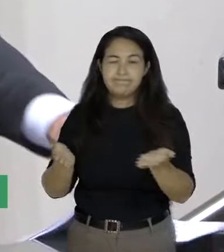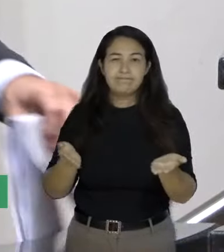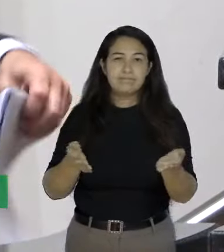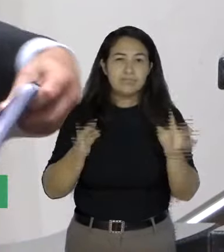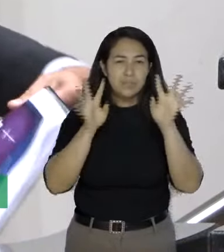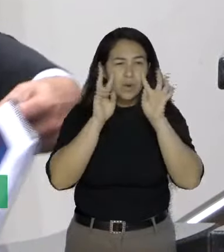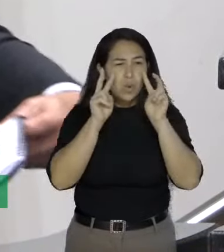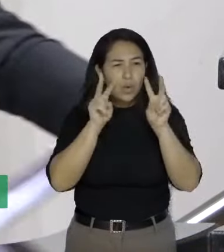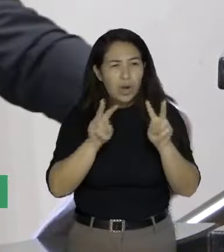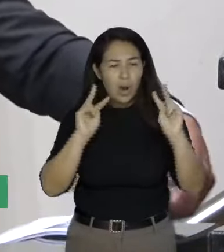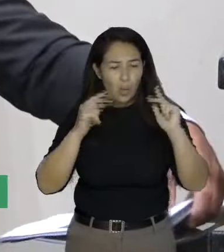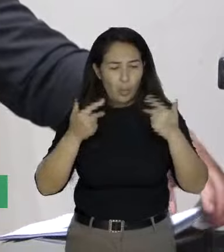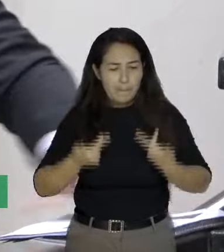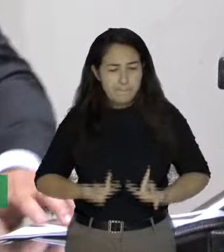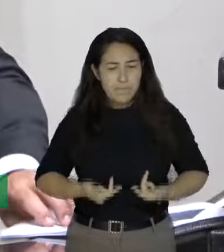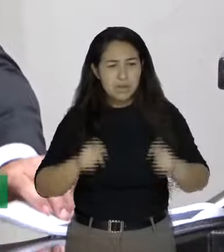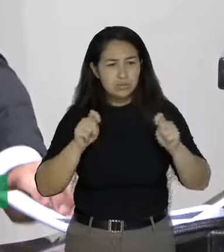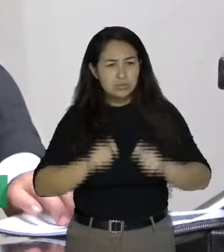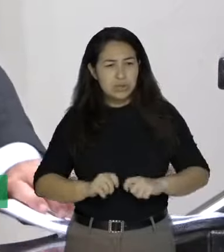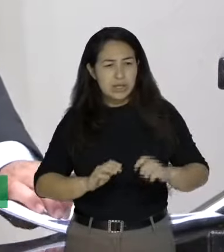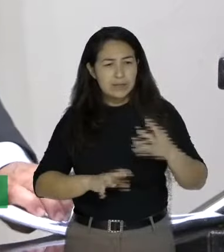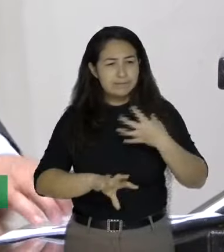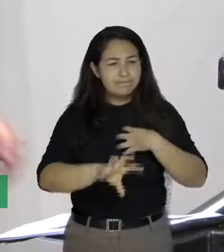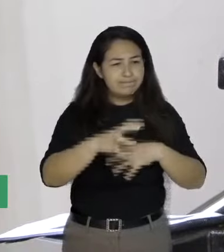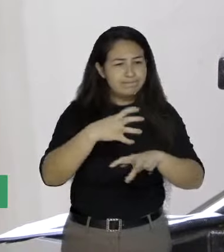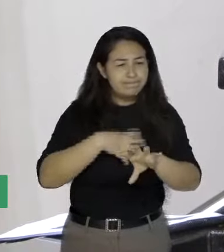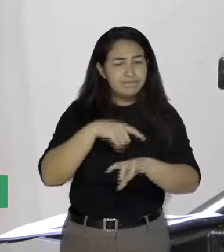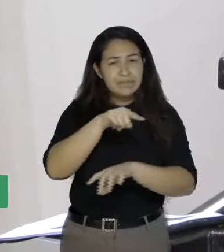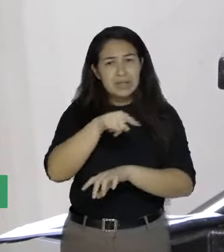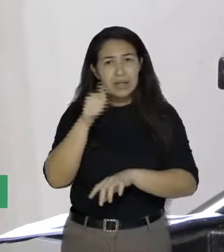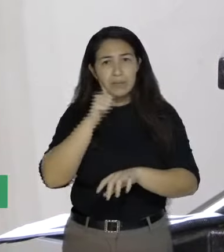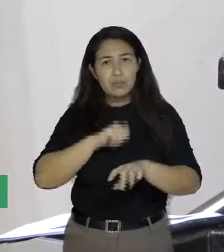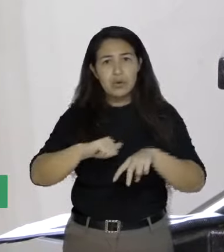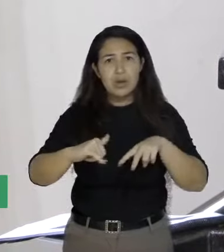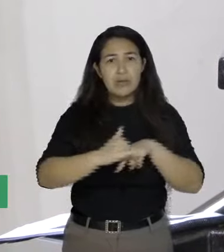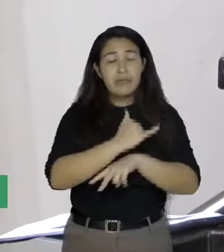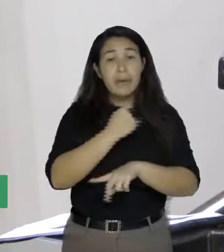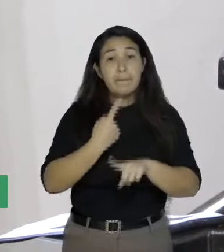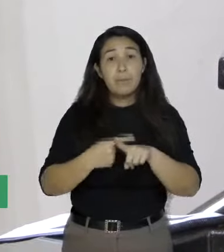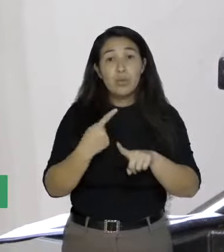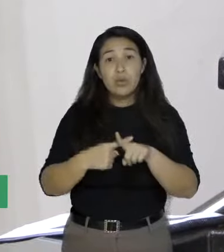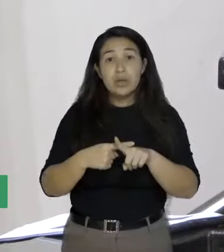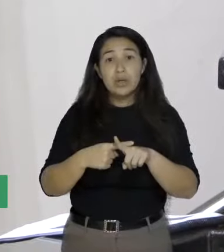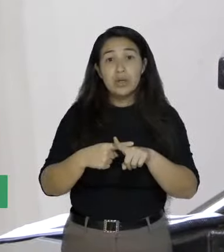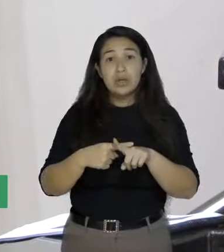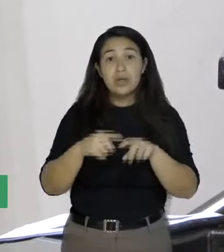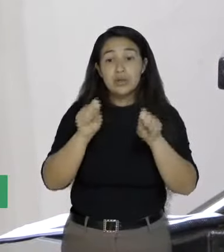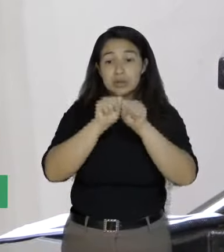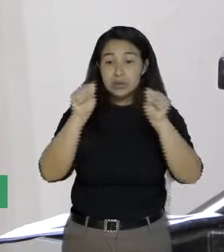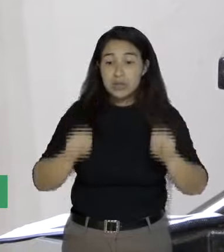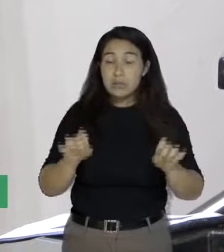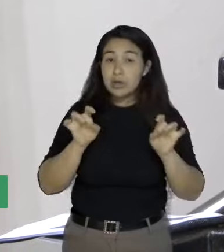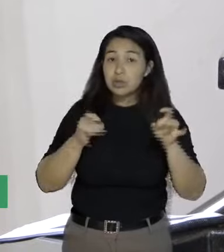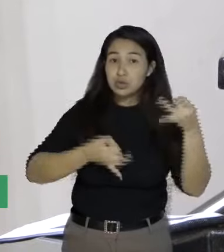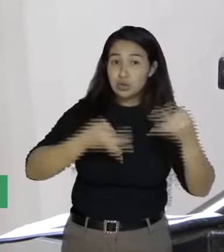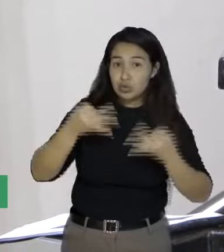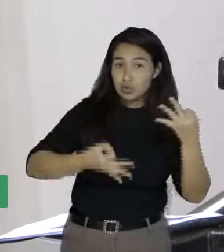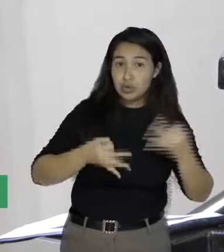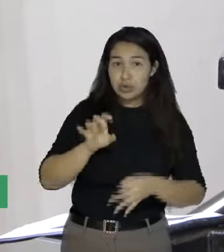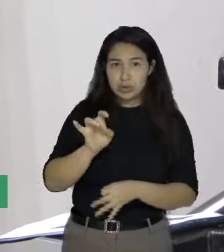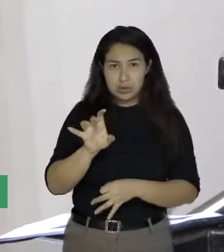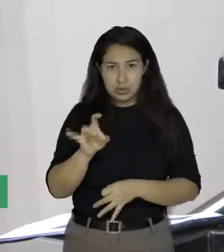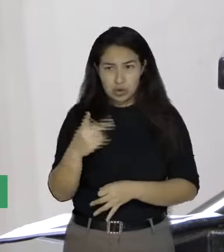olhar mais humano para as vítimas né uma vez que o sistema de justiça ele deve se ocupar não só da